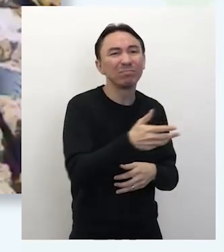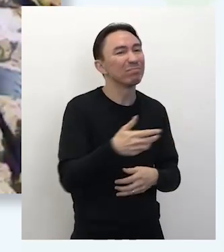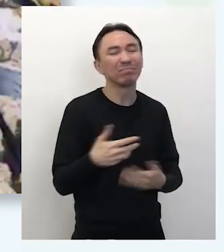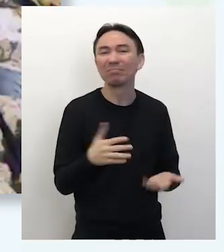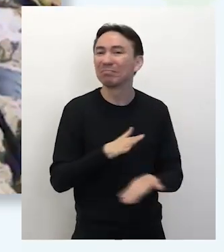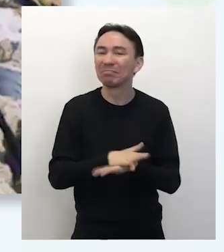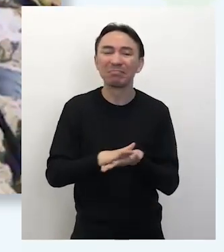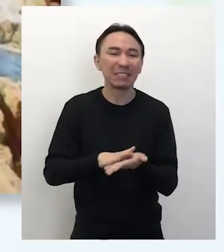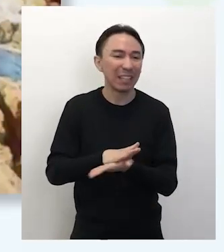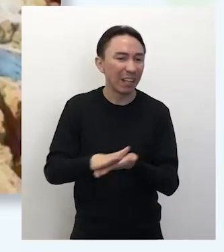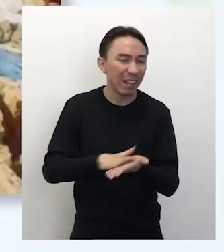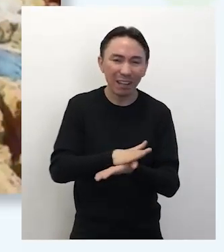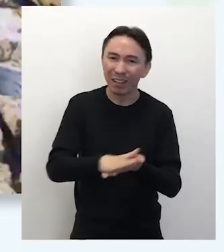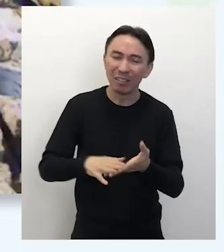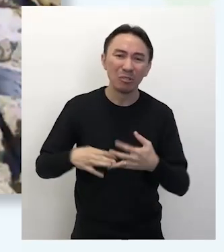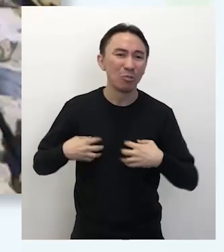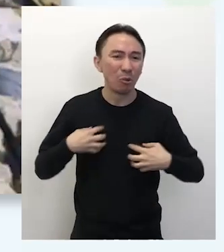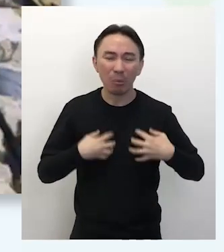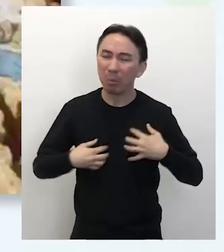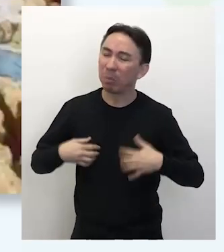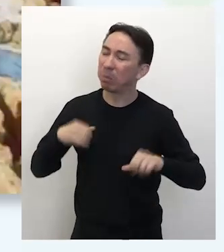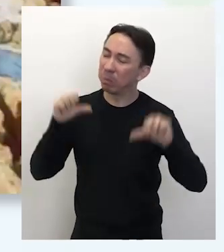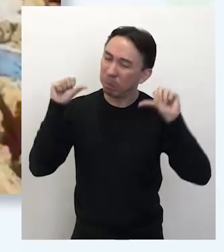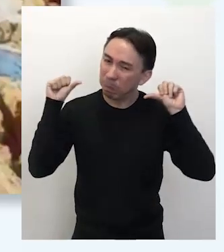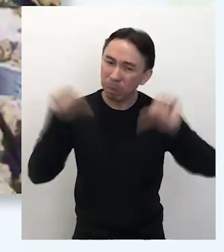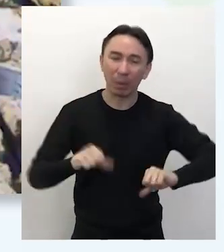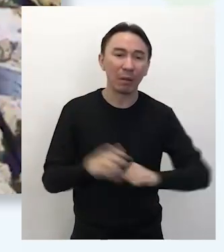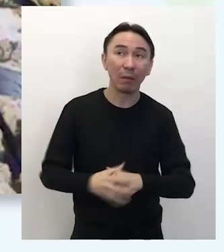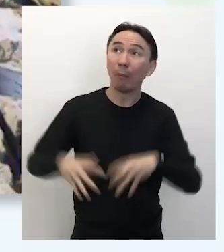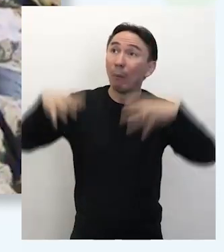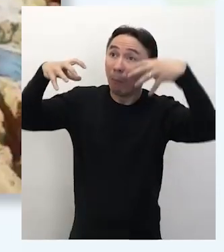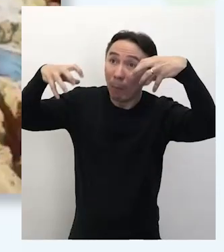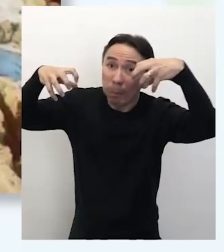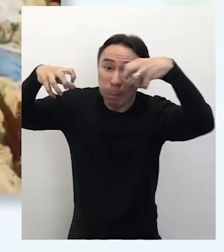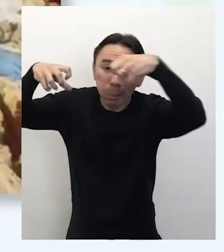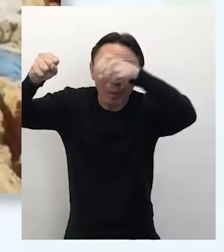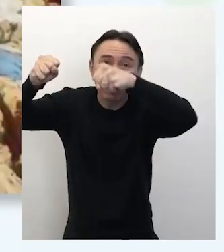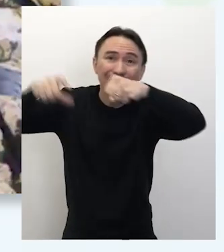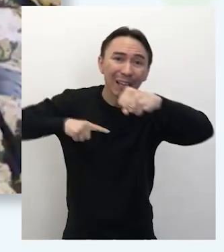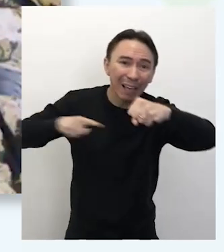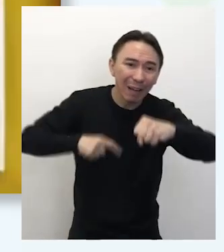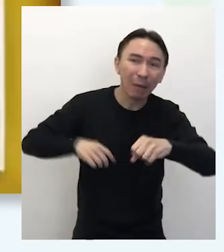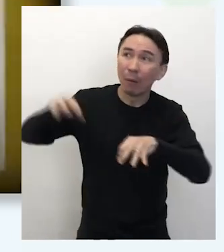Nem mais nas noites escuras lampeja um só pirilão.